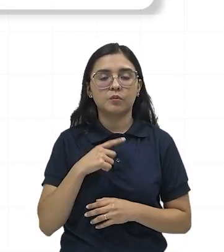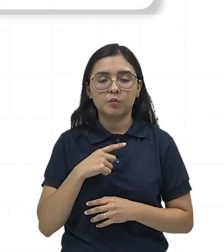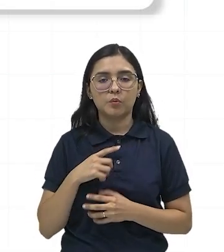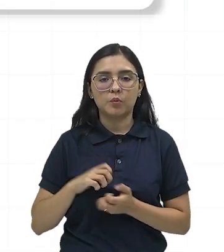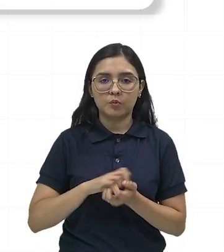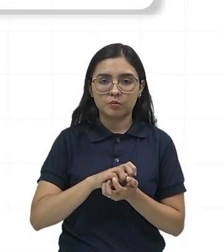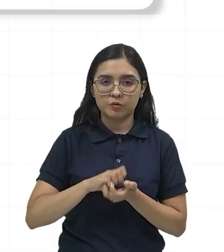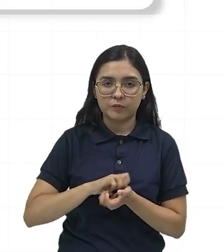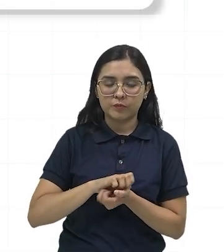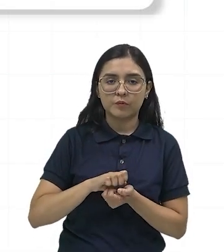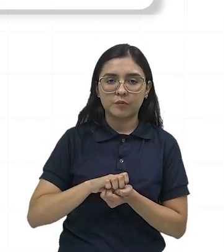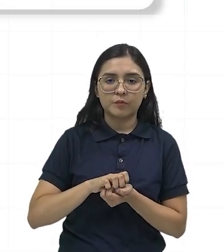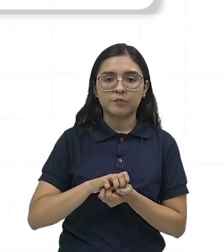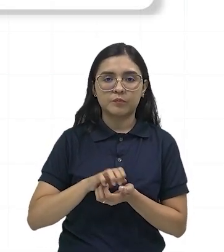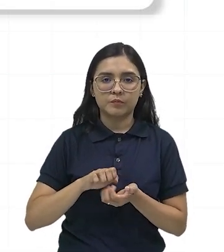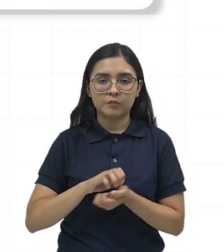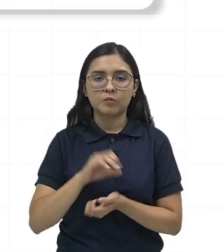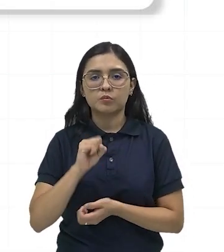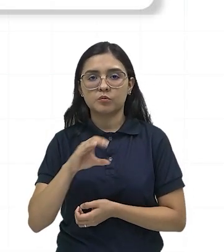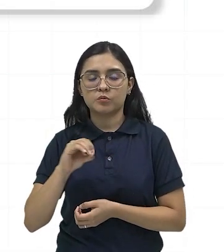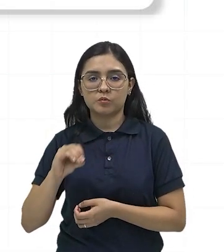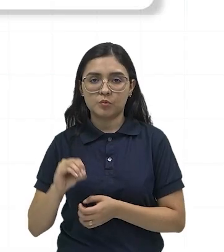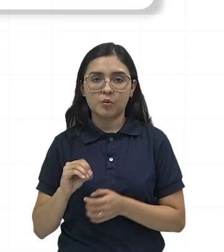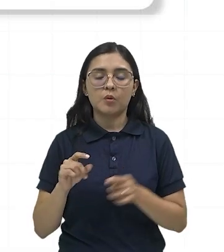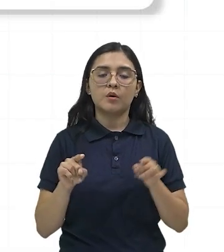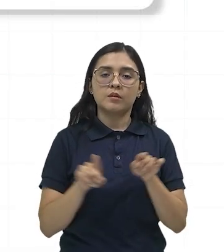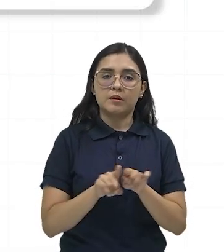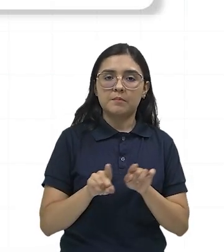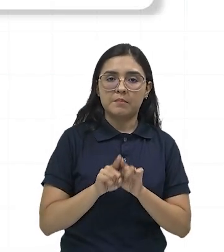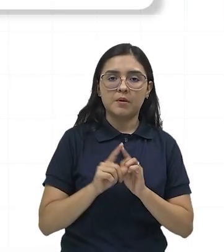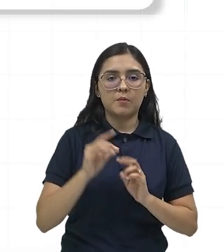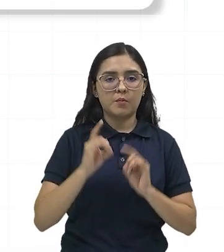vai atuar na digestão quanto hormônio,